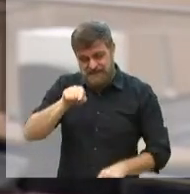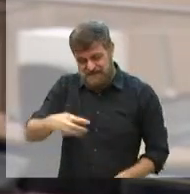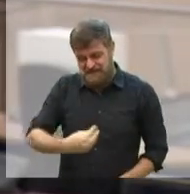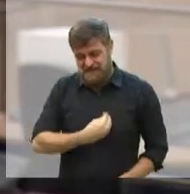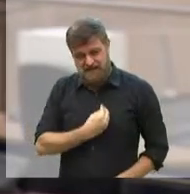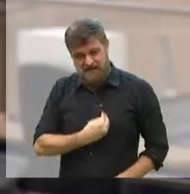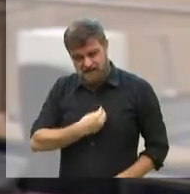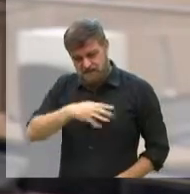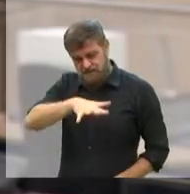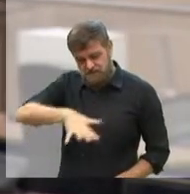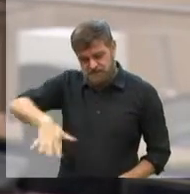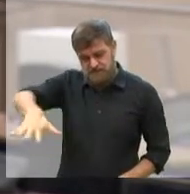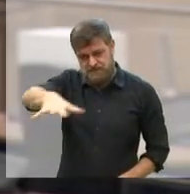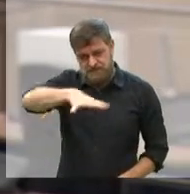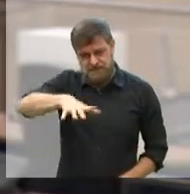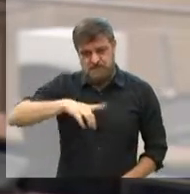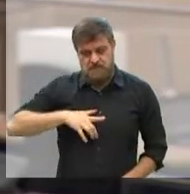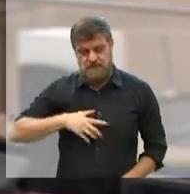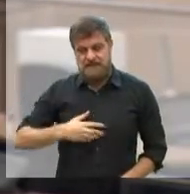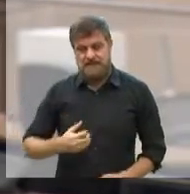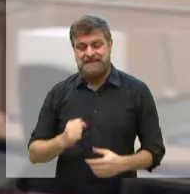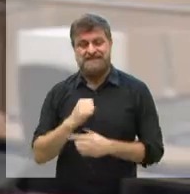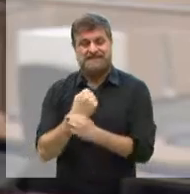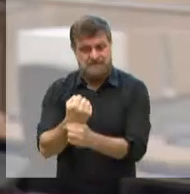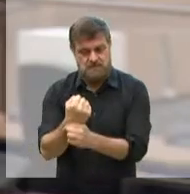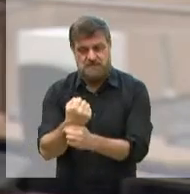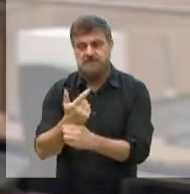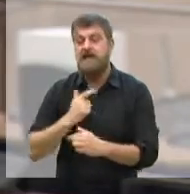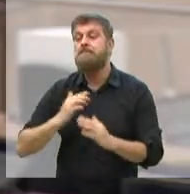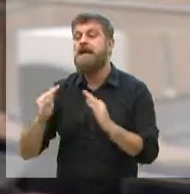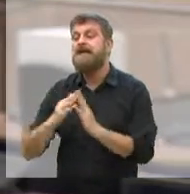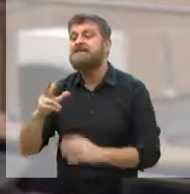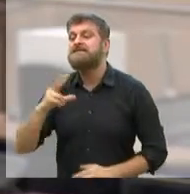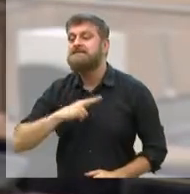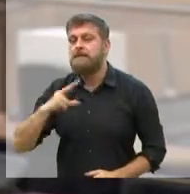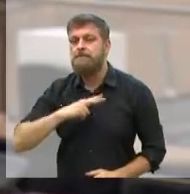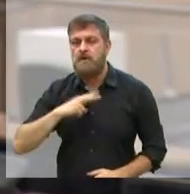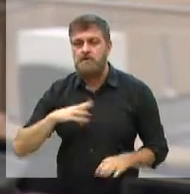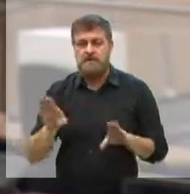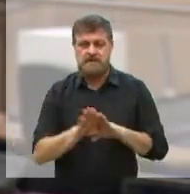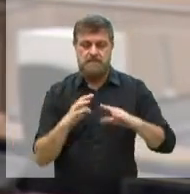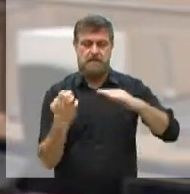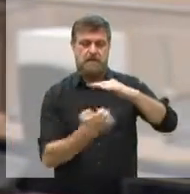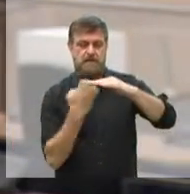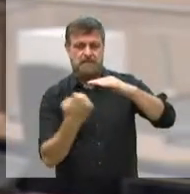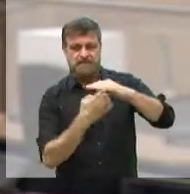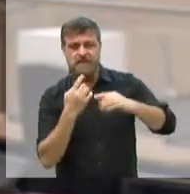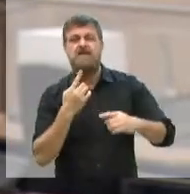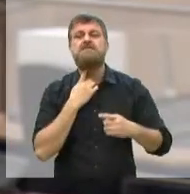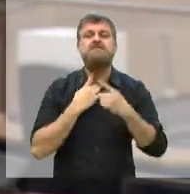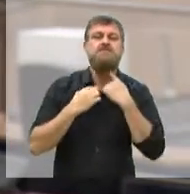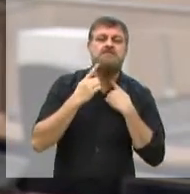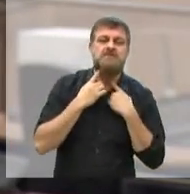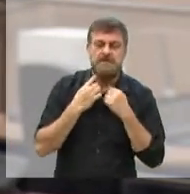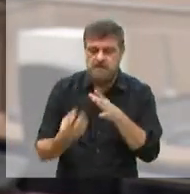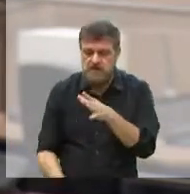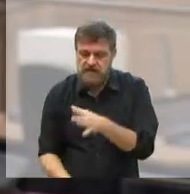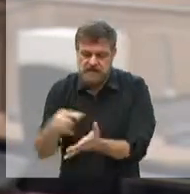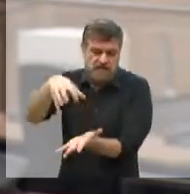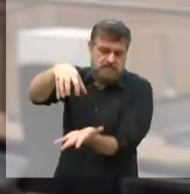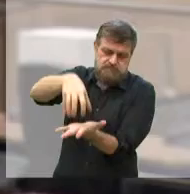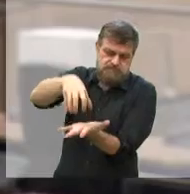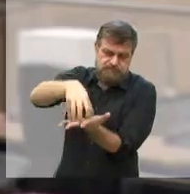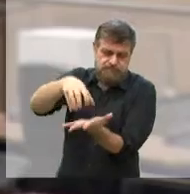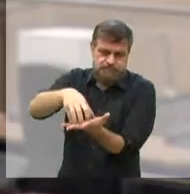morador daquela região a segurança jurídica de ter o seu bem e também para o empresário que quer colocar um